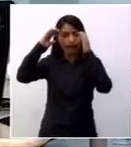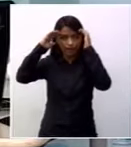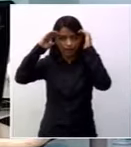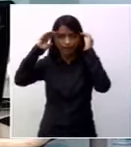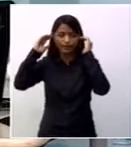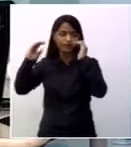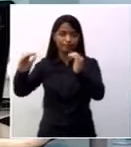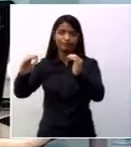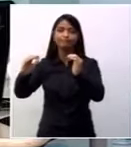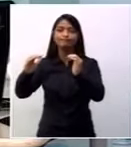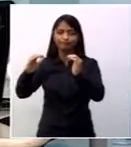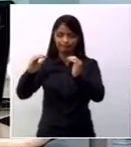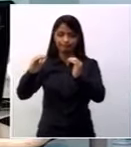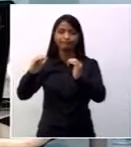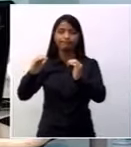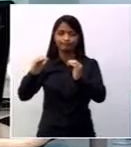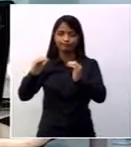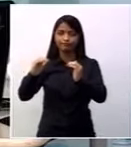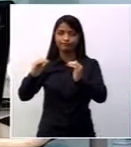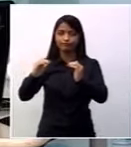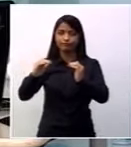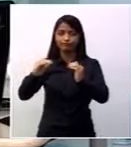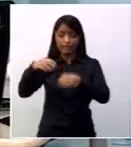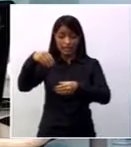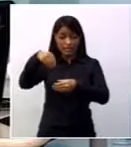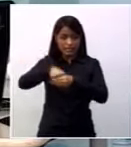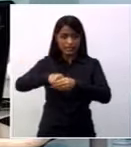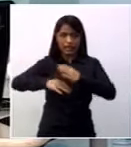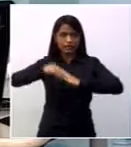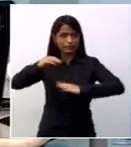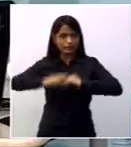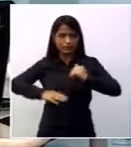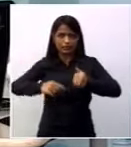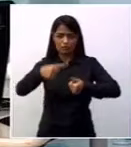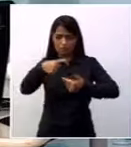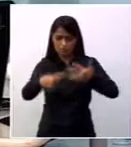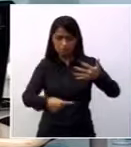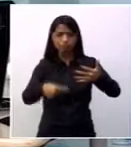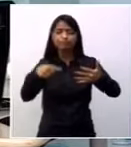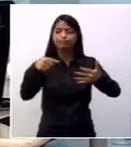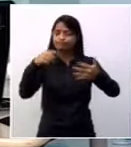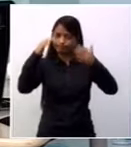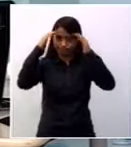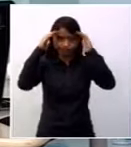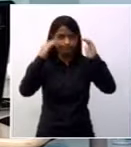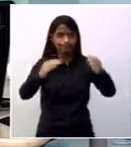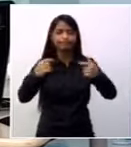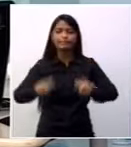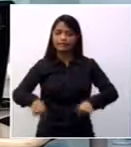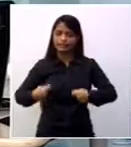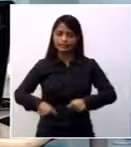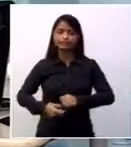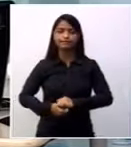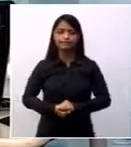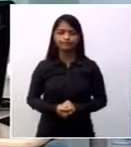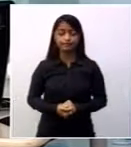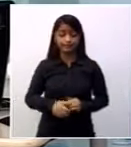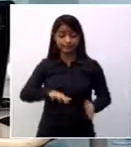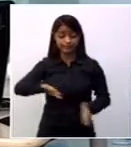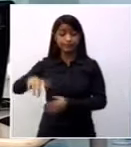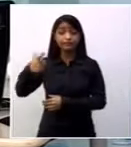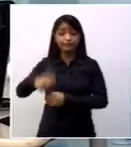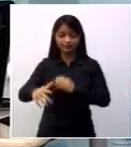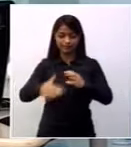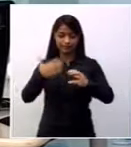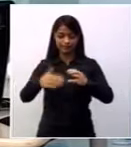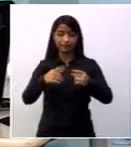respeito a tudo que está envolvido naquela atividade, beleza? Aí nós temos aqui mais algumas interações, né? O